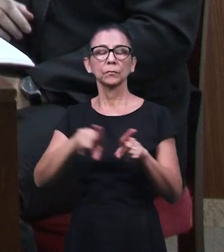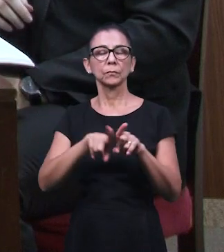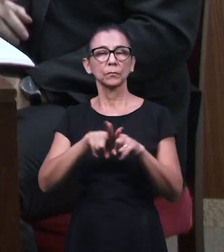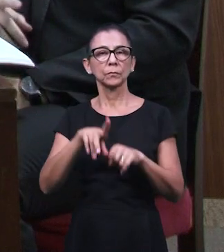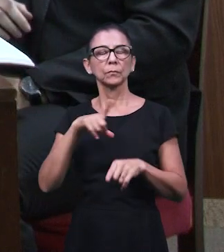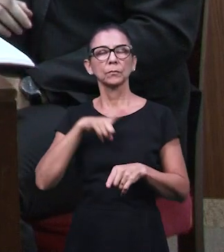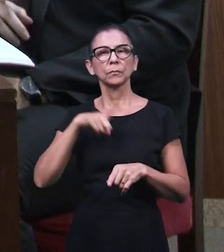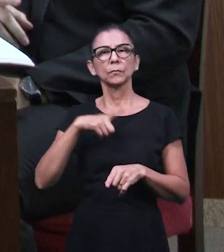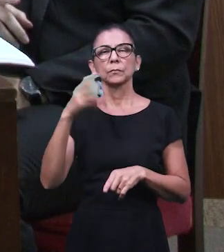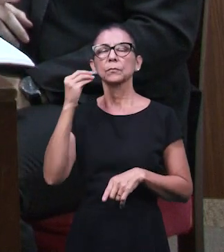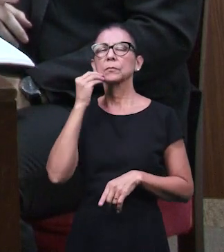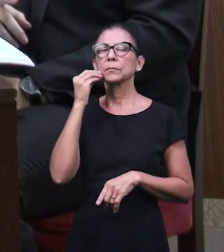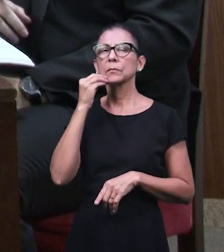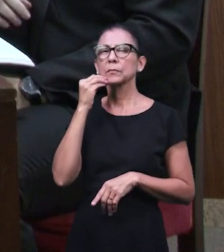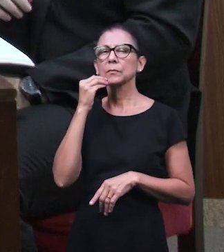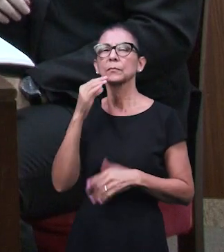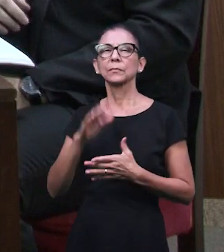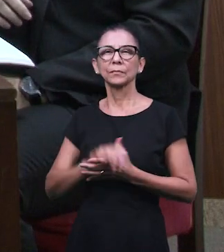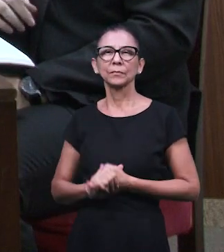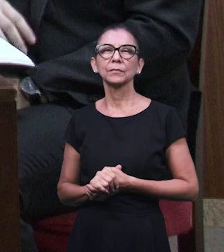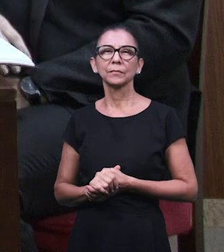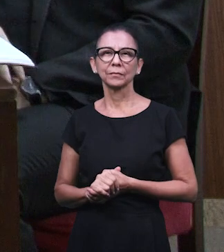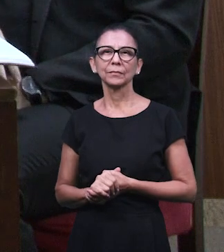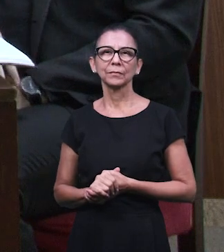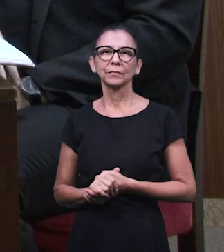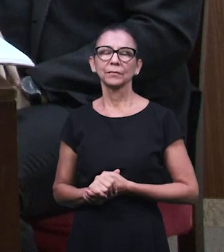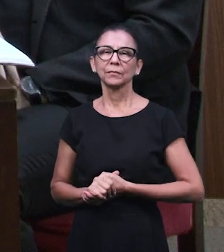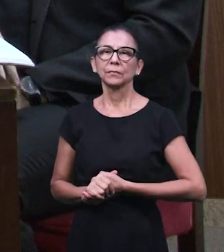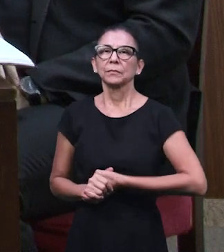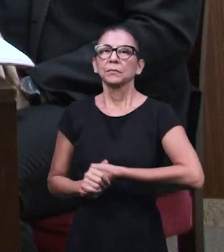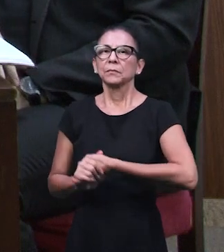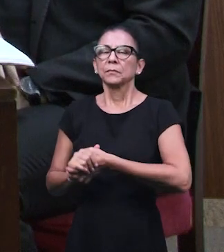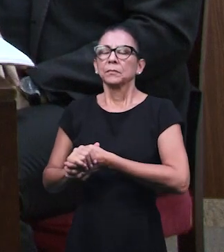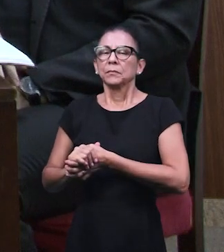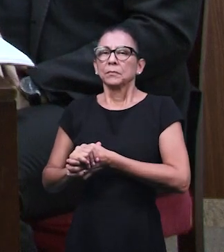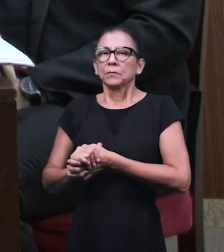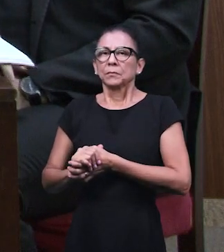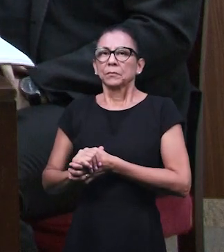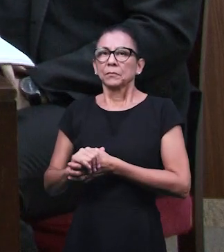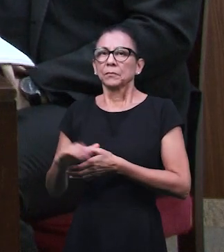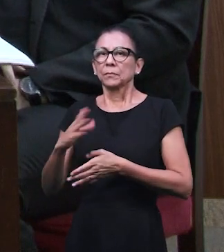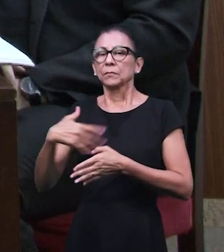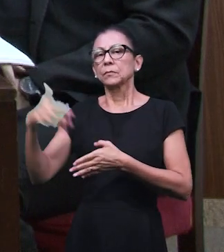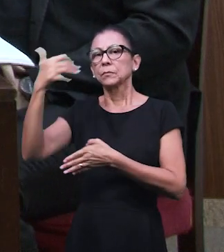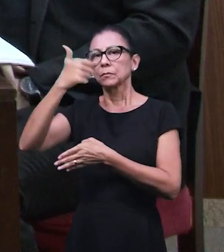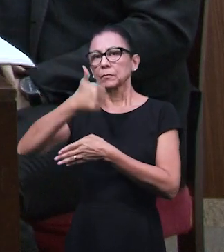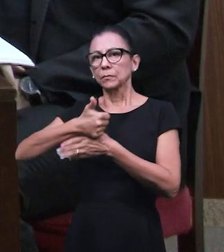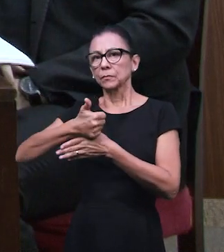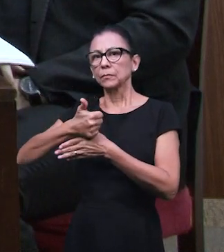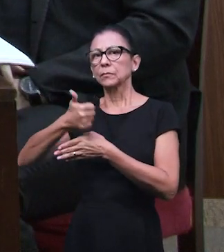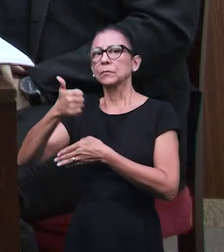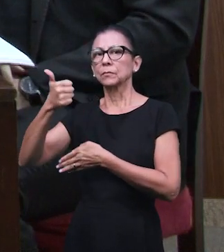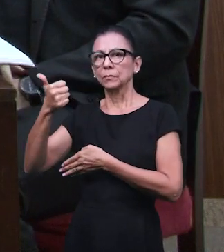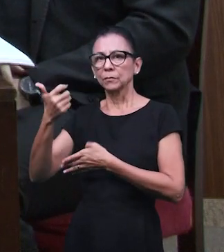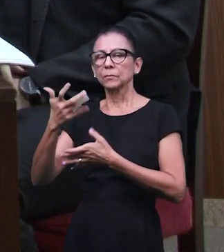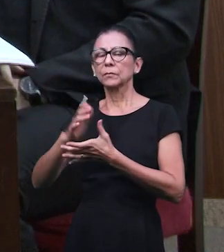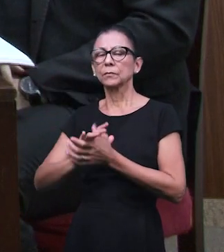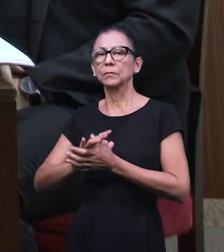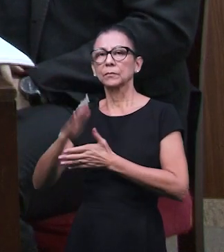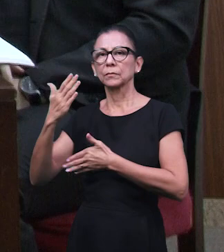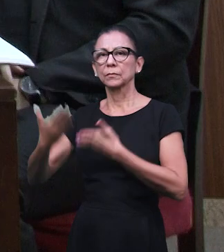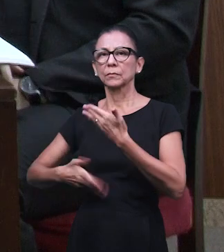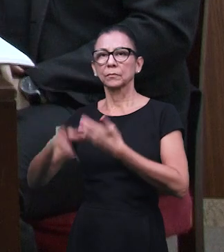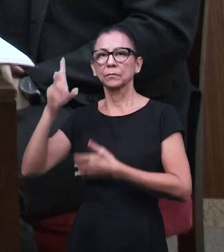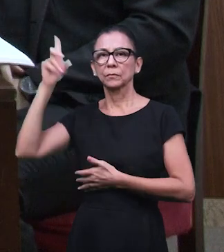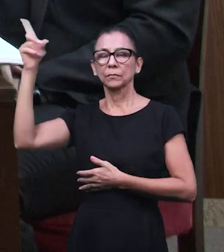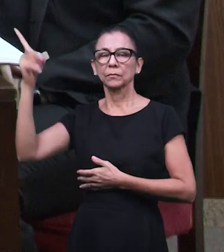lembre, muitos são chamados, poucos são escolhidos. Glória a Deus, Amém. O Senhor está nos